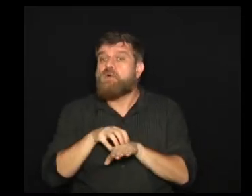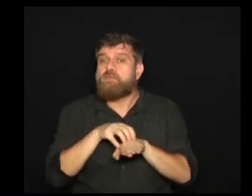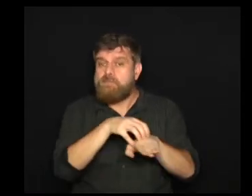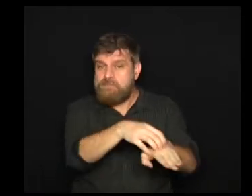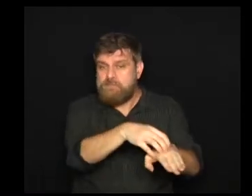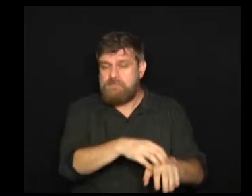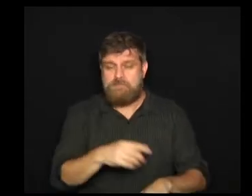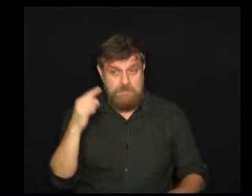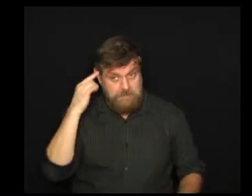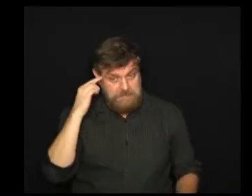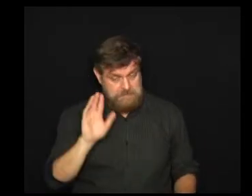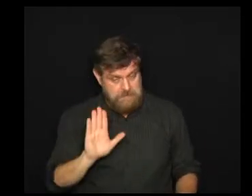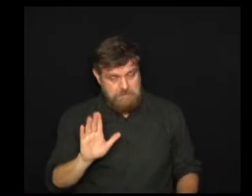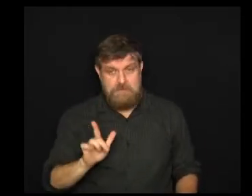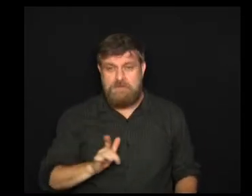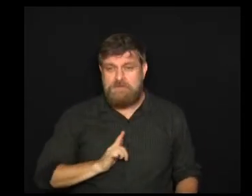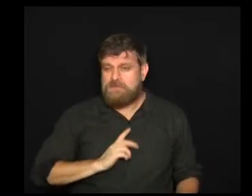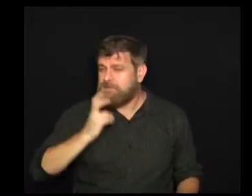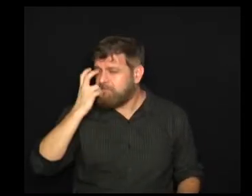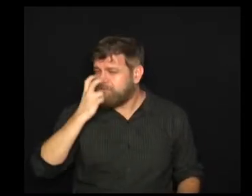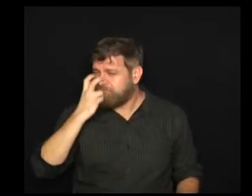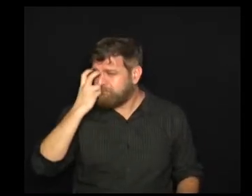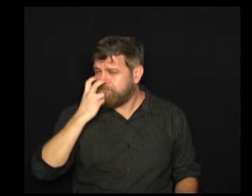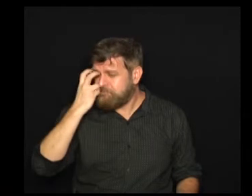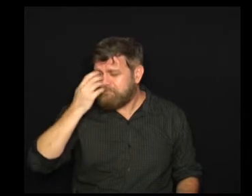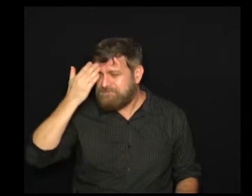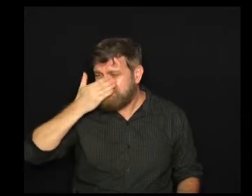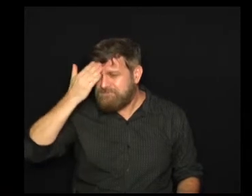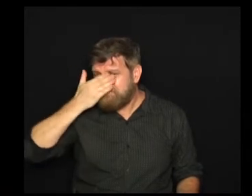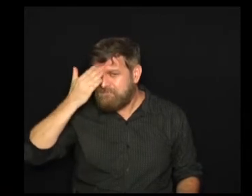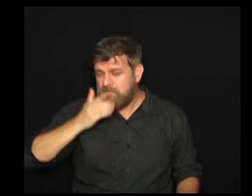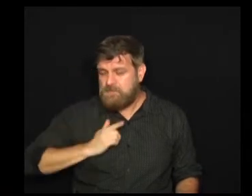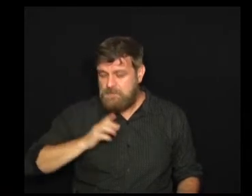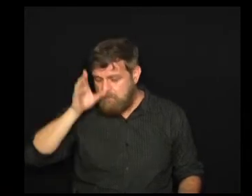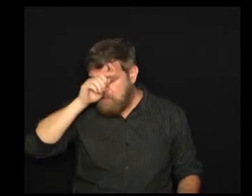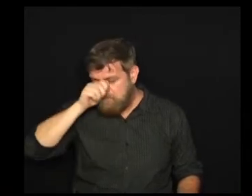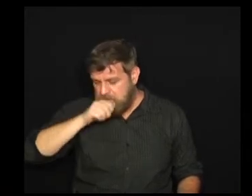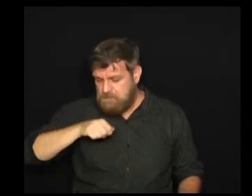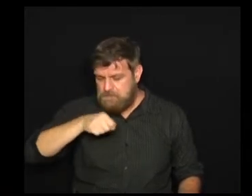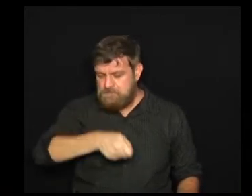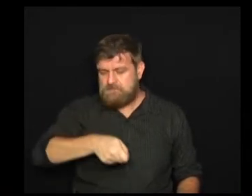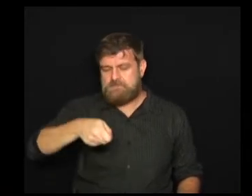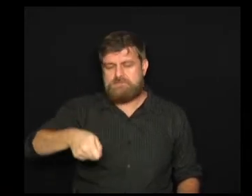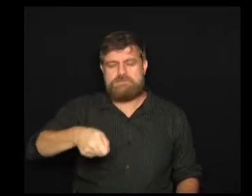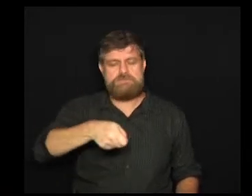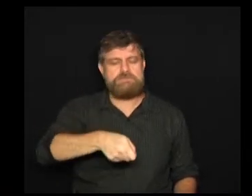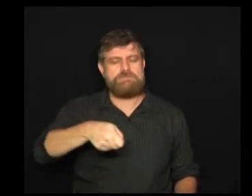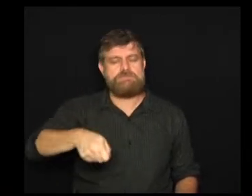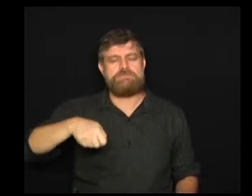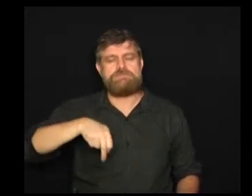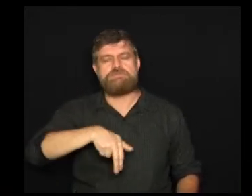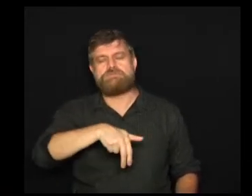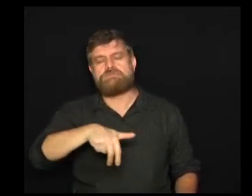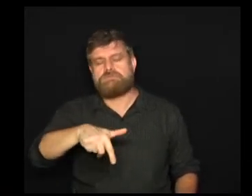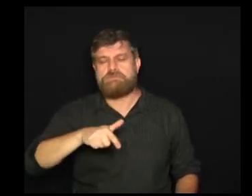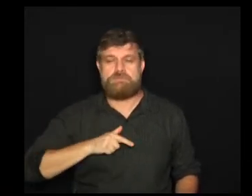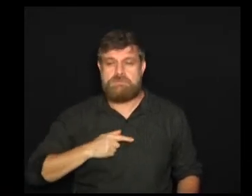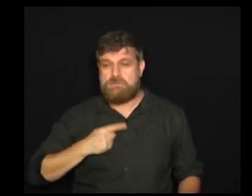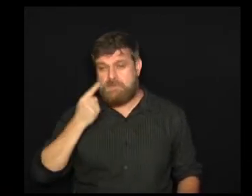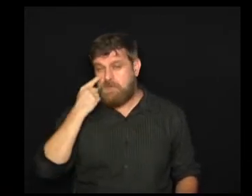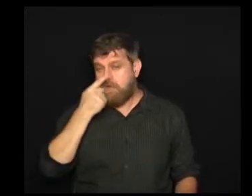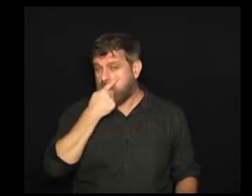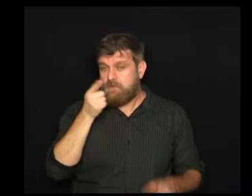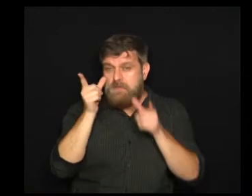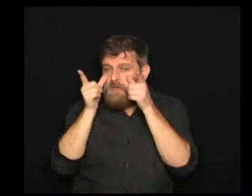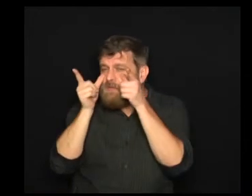inclui os deficientes visuais que estão em processo de reabilitação, que tem, sei lá, glaucoma, diabetes, que